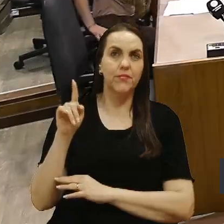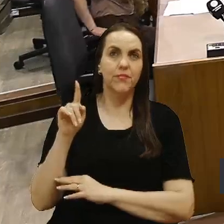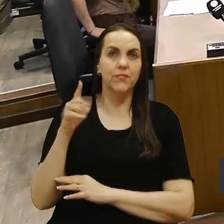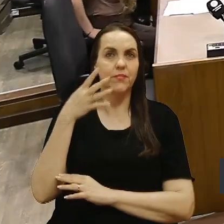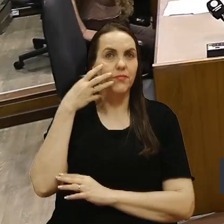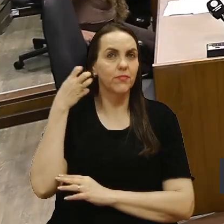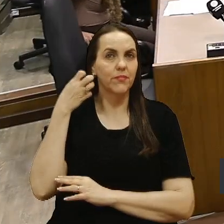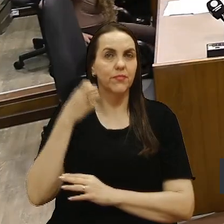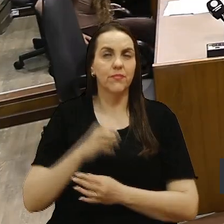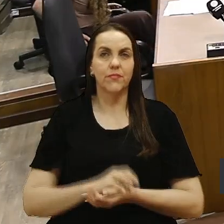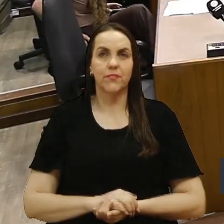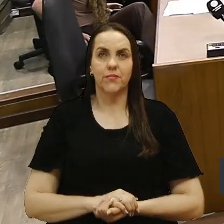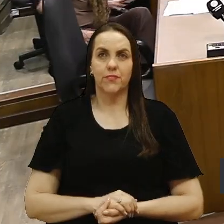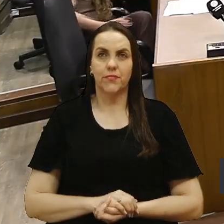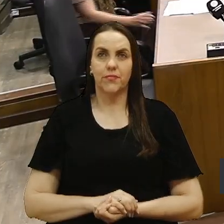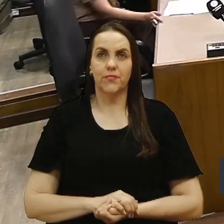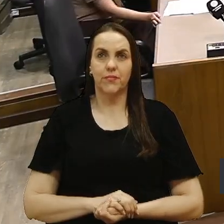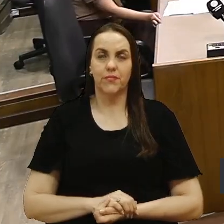Jack.